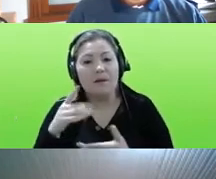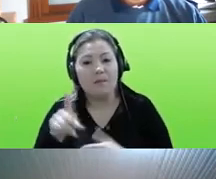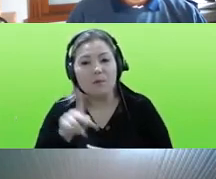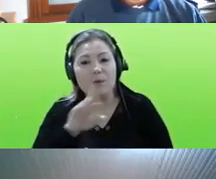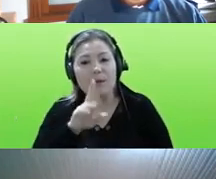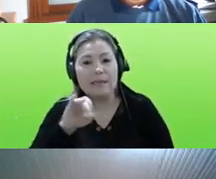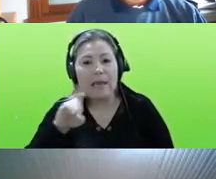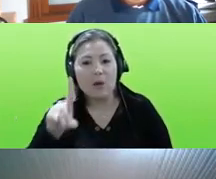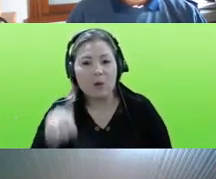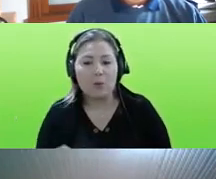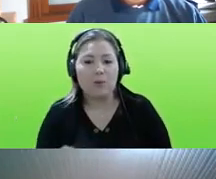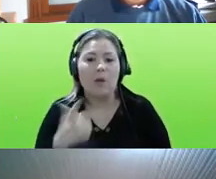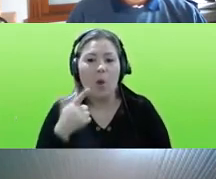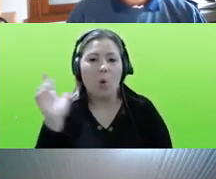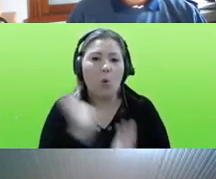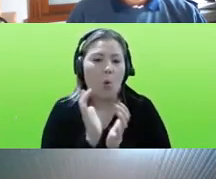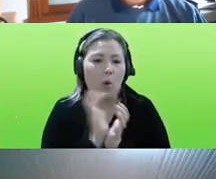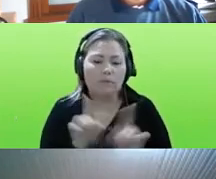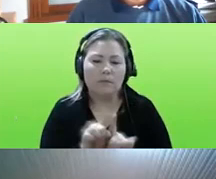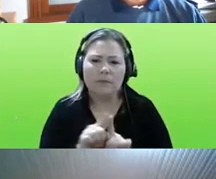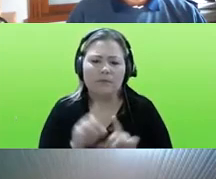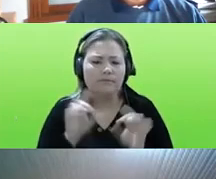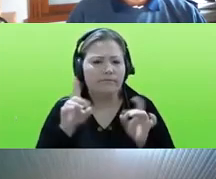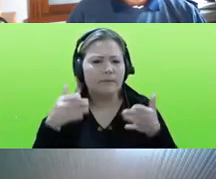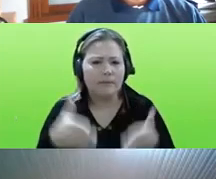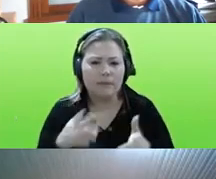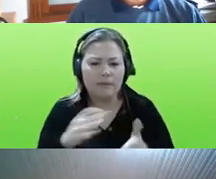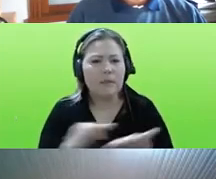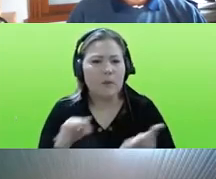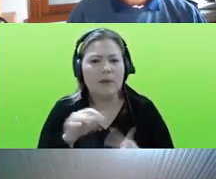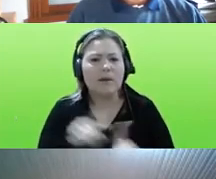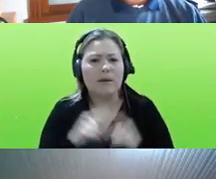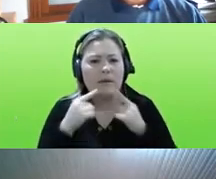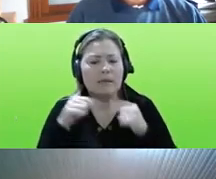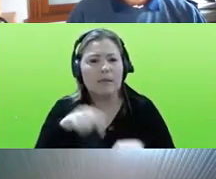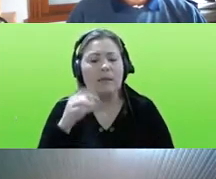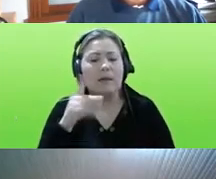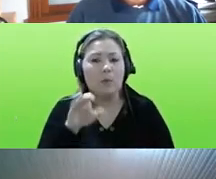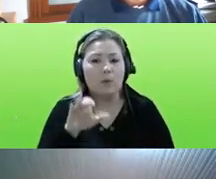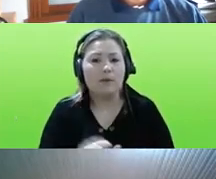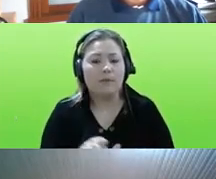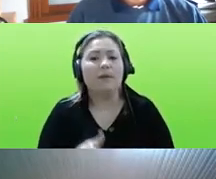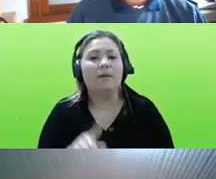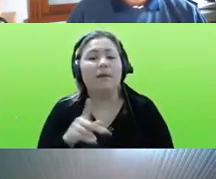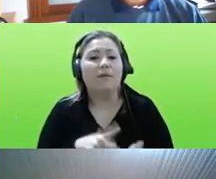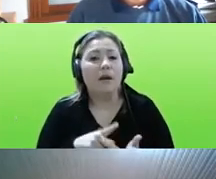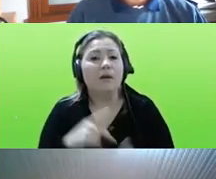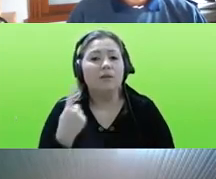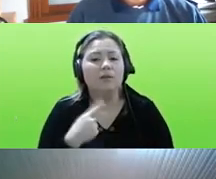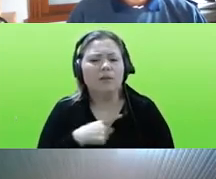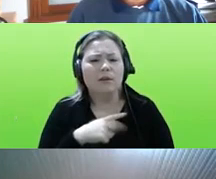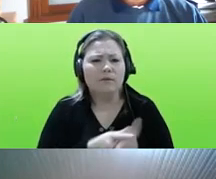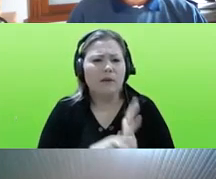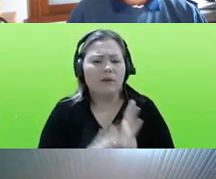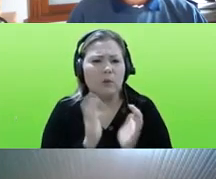Souza é outro colega que é um grande especialista em teoria crítica aqui na PUC. E, na verdade, nós temos vários